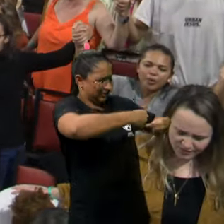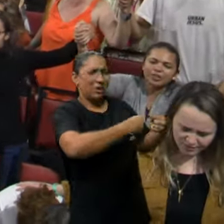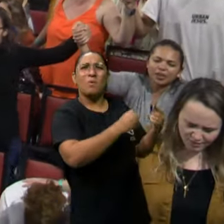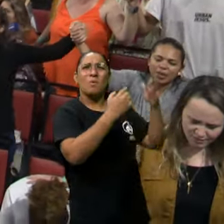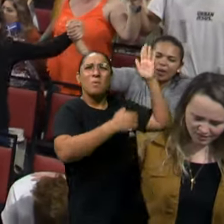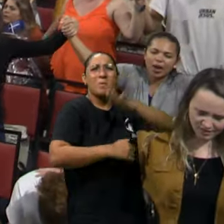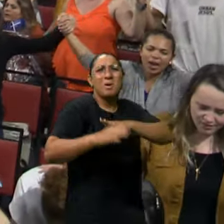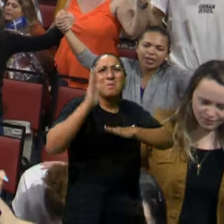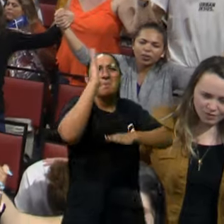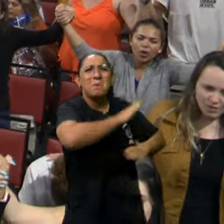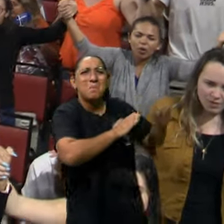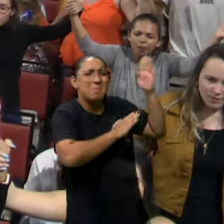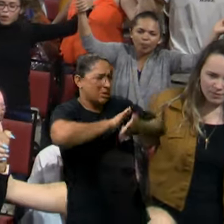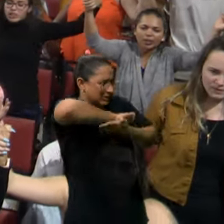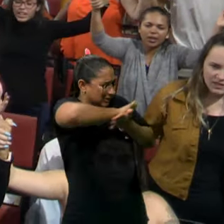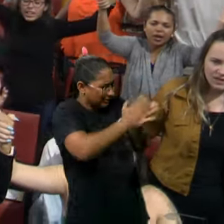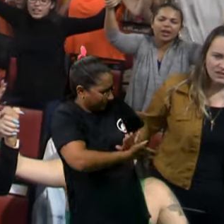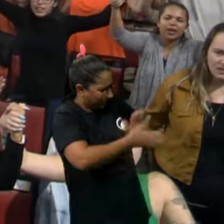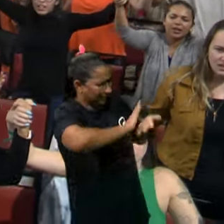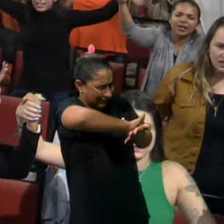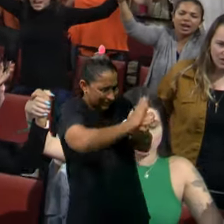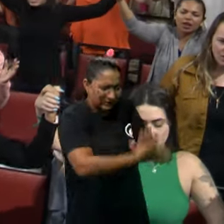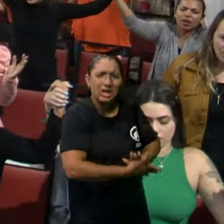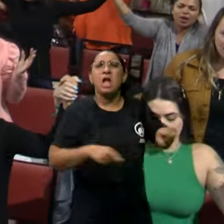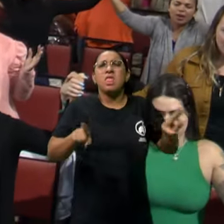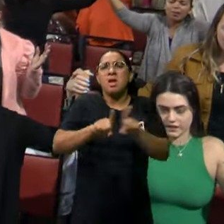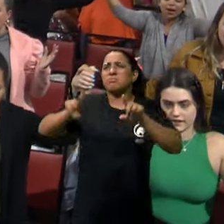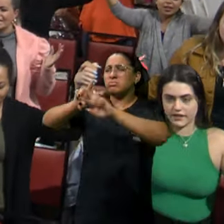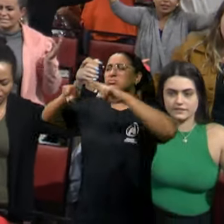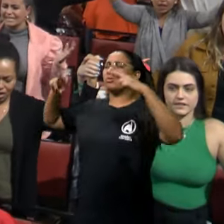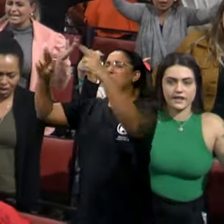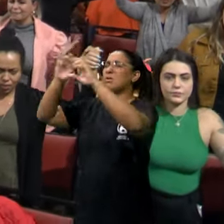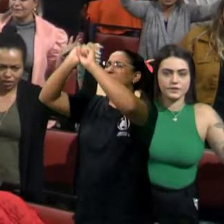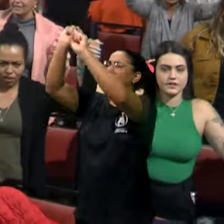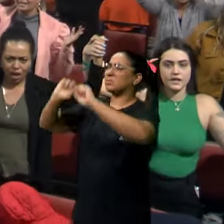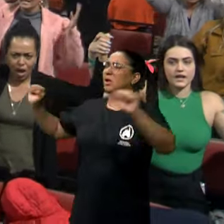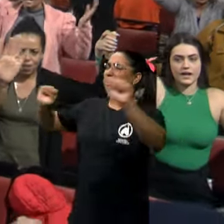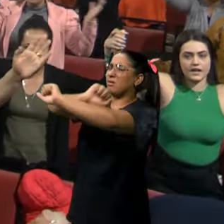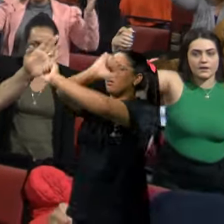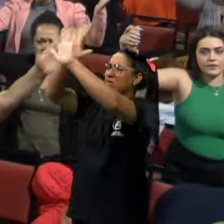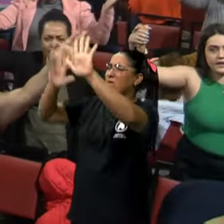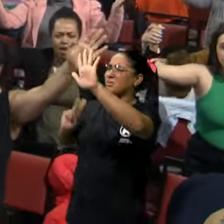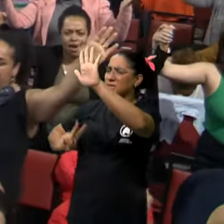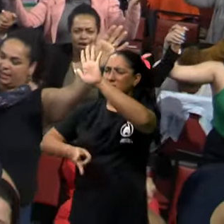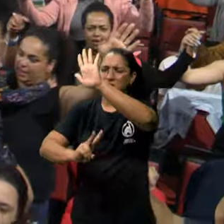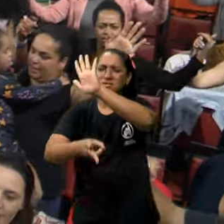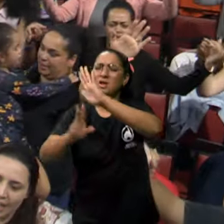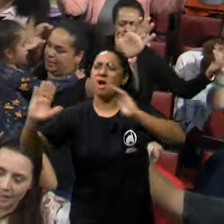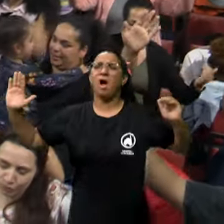pois teu é o reino o poder e a glória para sempre amém